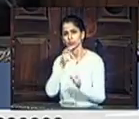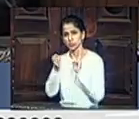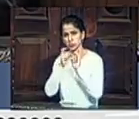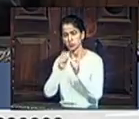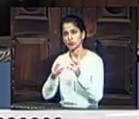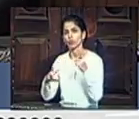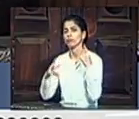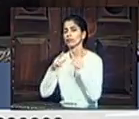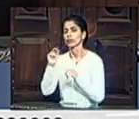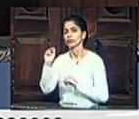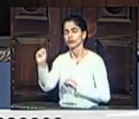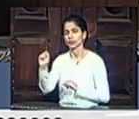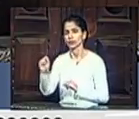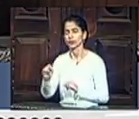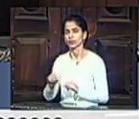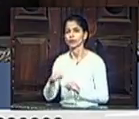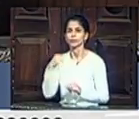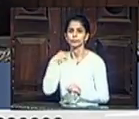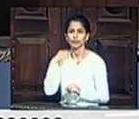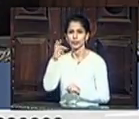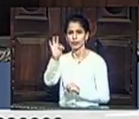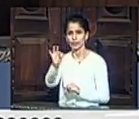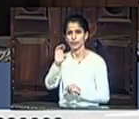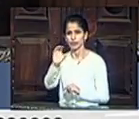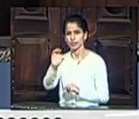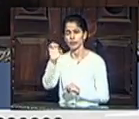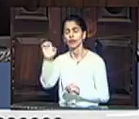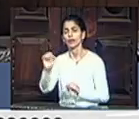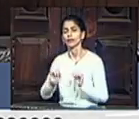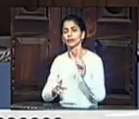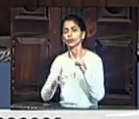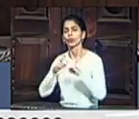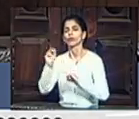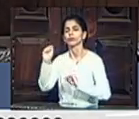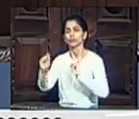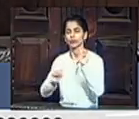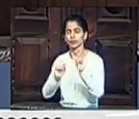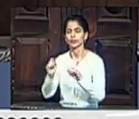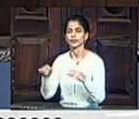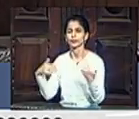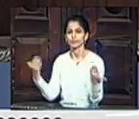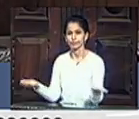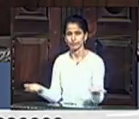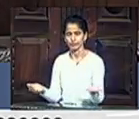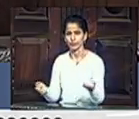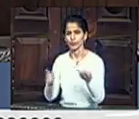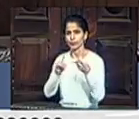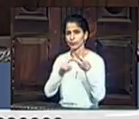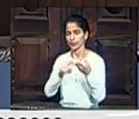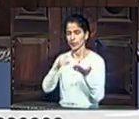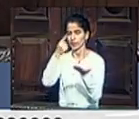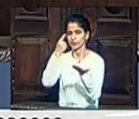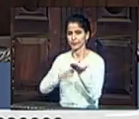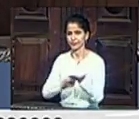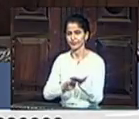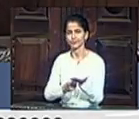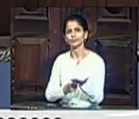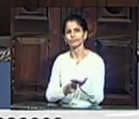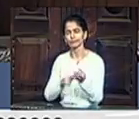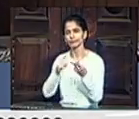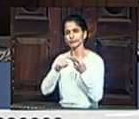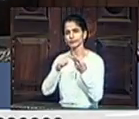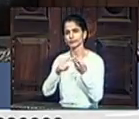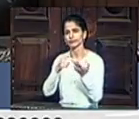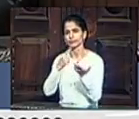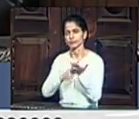vai cortar. O Tribunal de Contas precisa discutir aonde vai cortar. Esse é o segundo pacto. Esse é o segundo